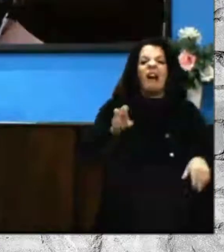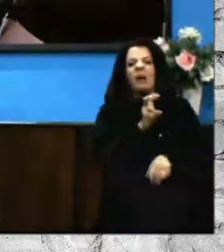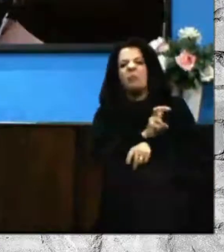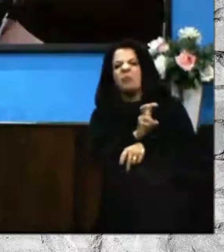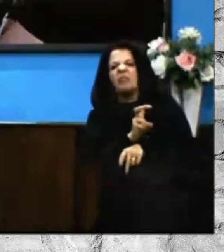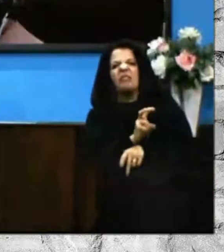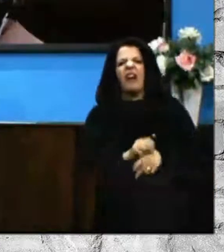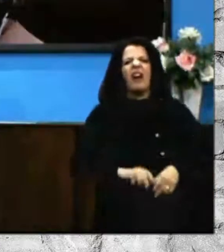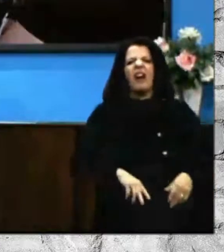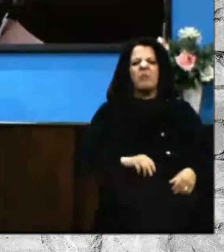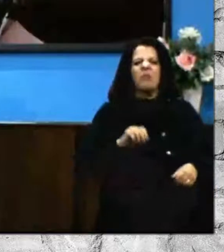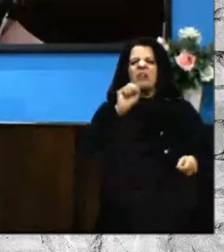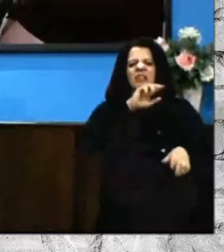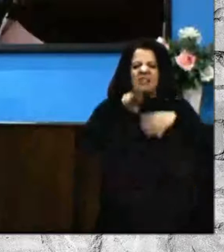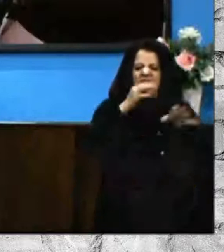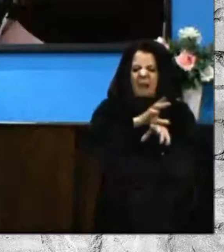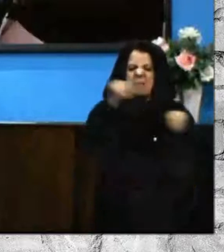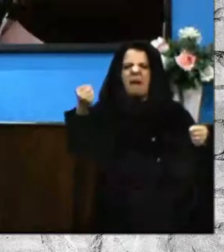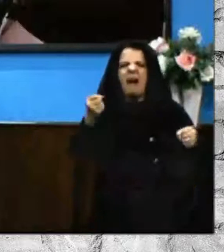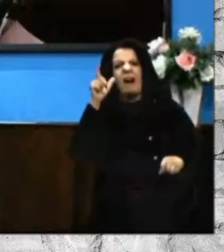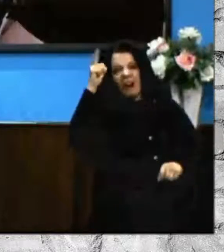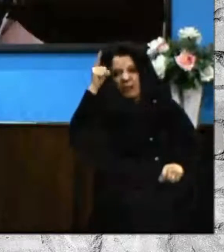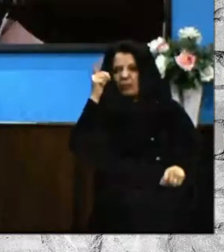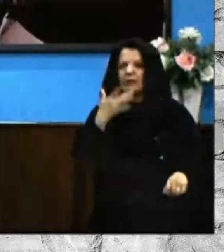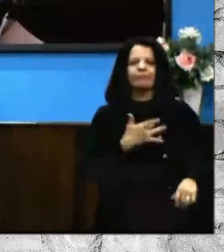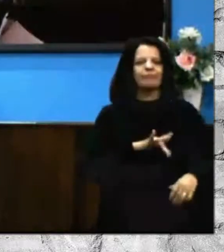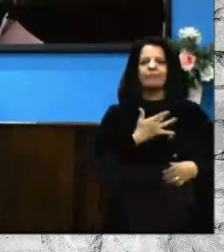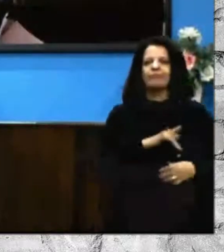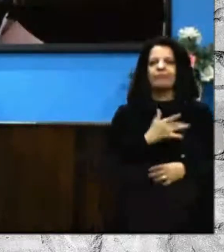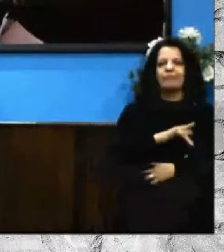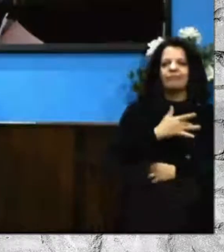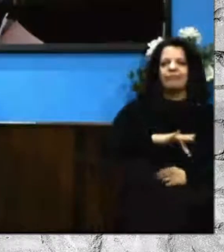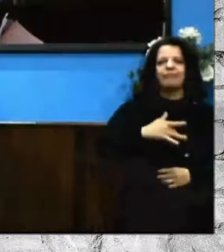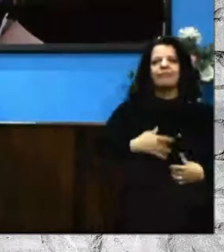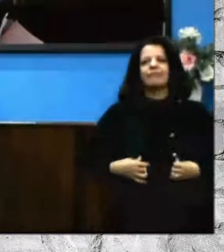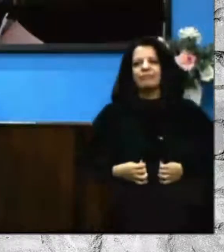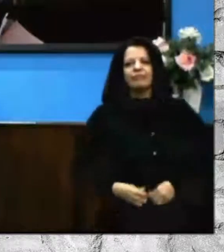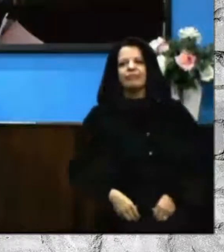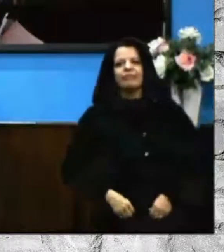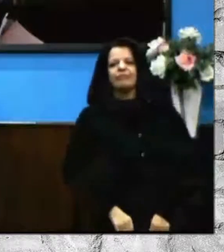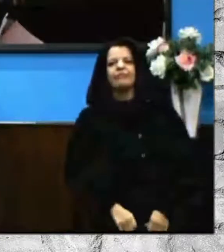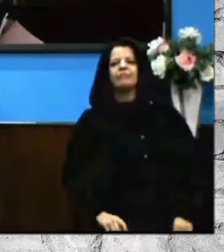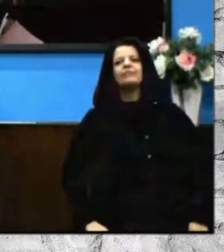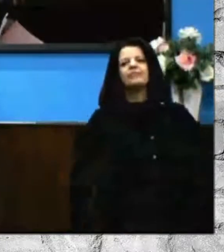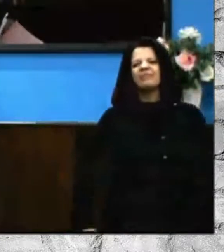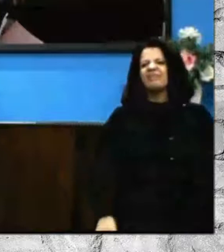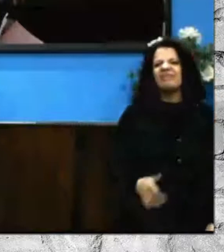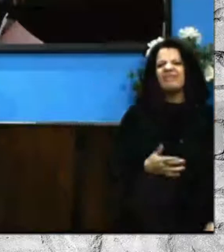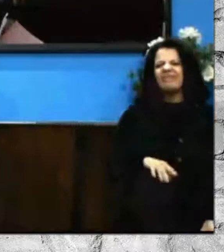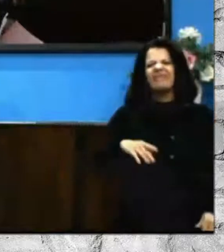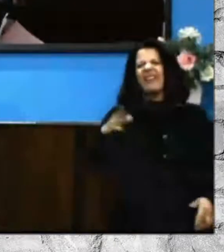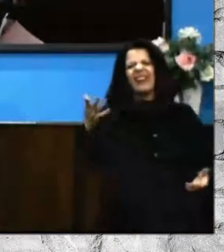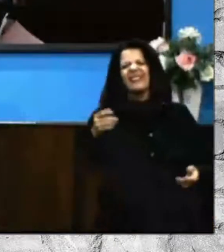gato e sapato. Coitados, já estão engodados, não é? Já estão iludidos, já